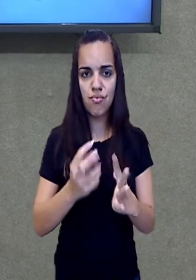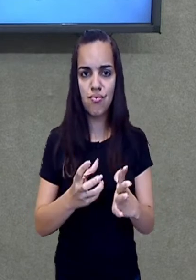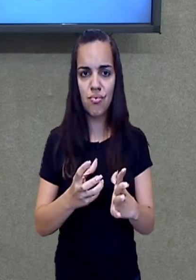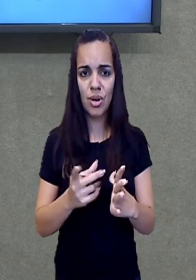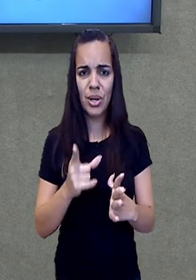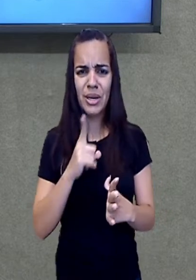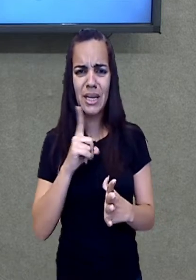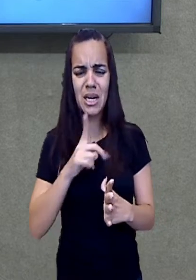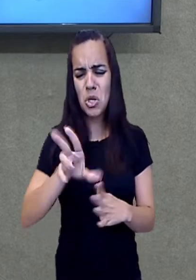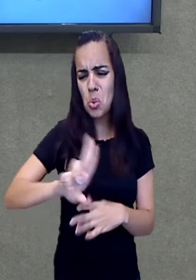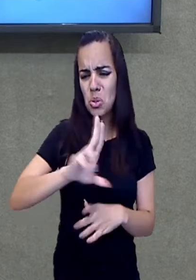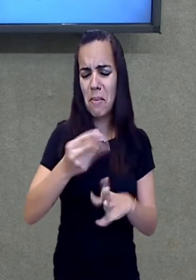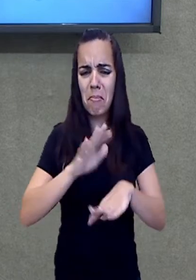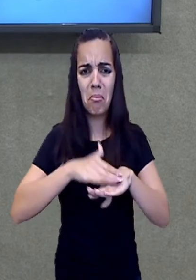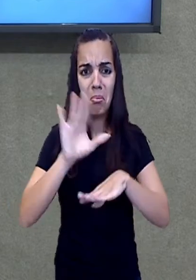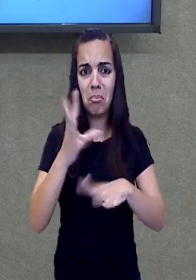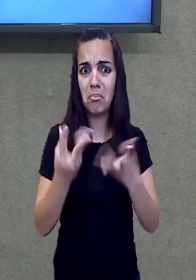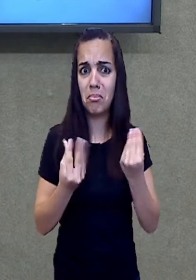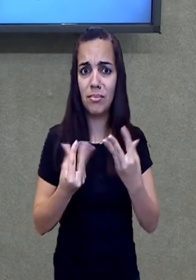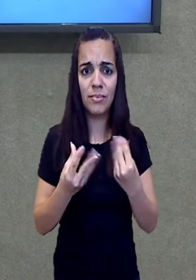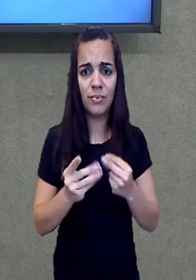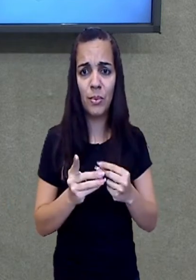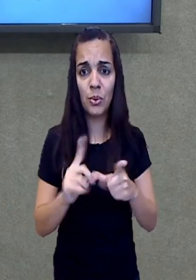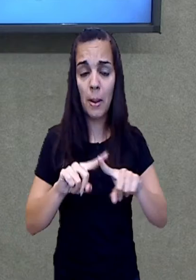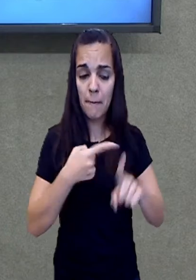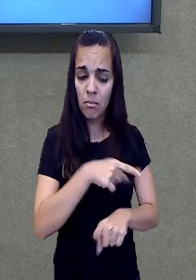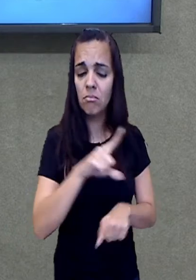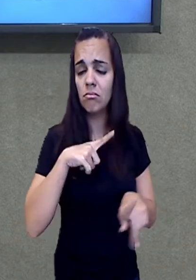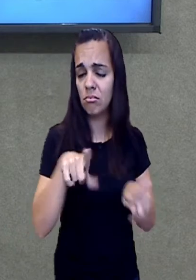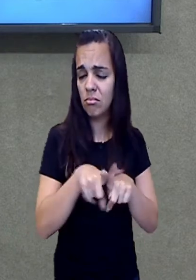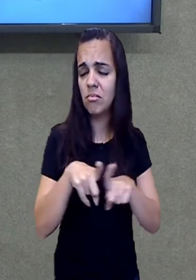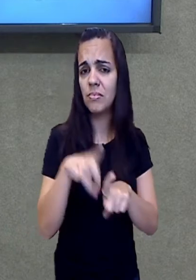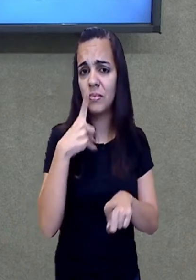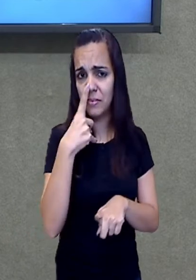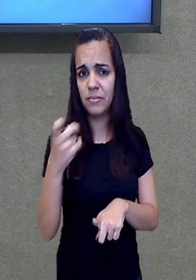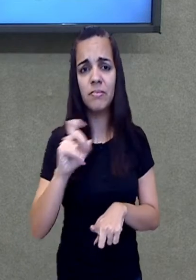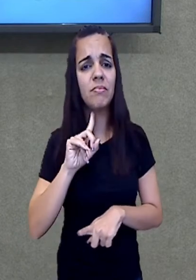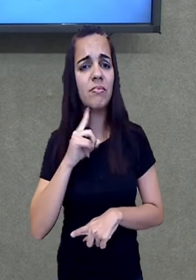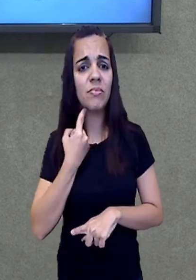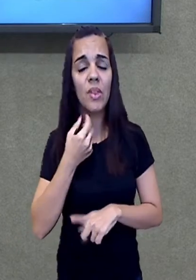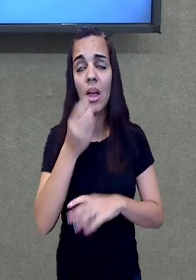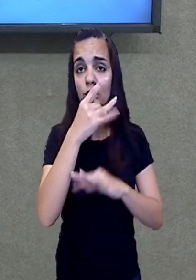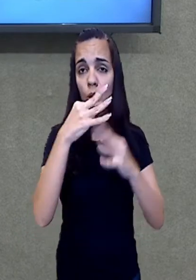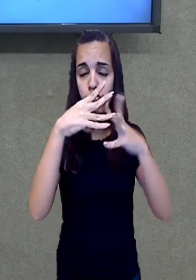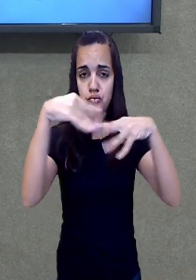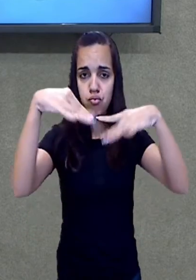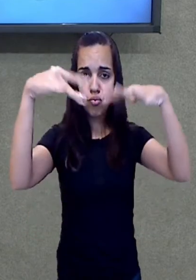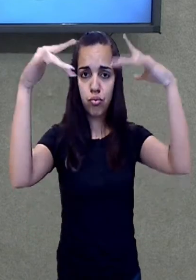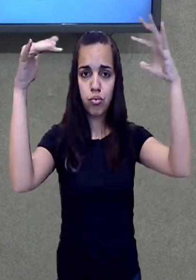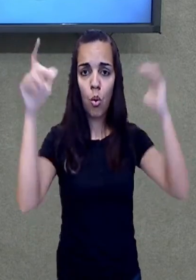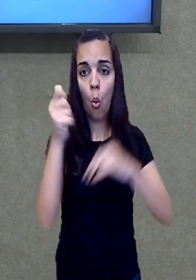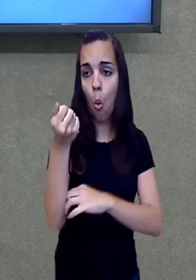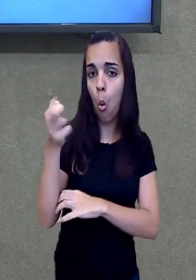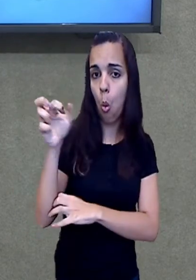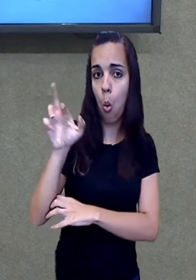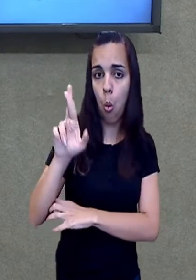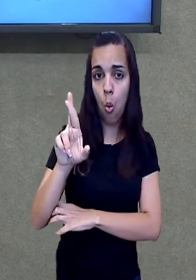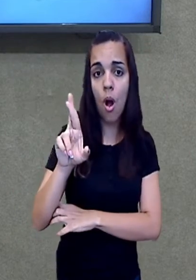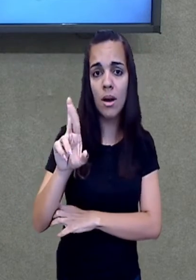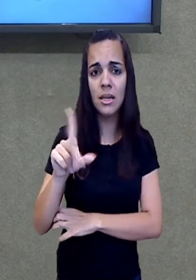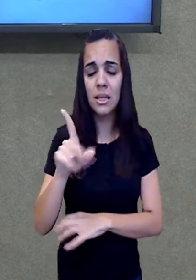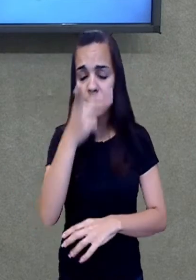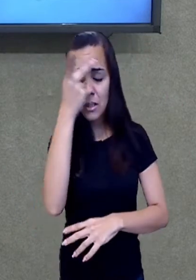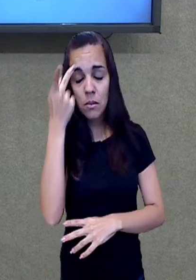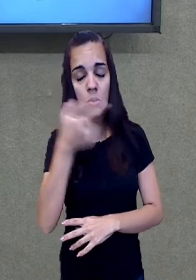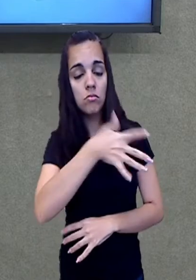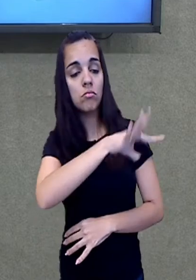o mercúrio e ele é um elemento tóxico, ele polui o ar. E aí muitas pessoas acabam